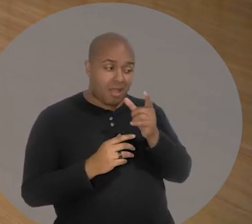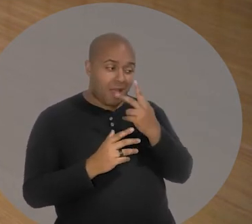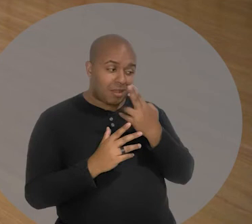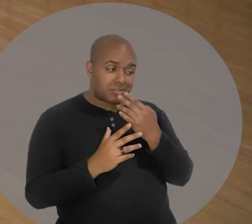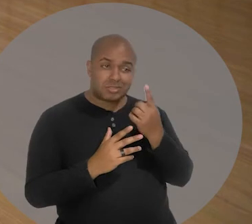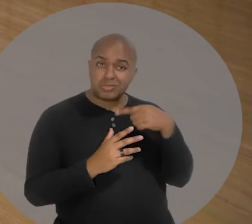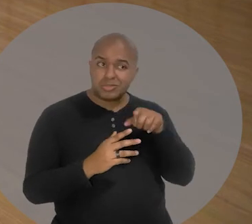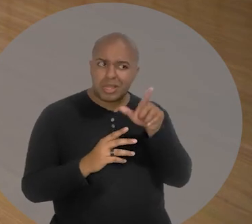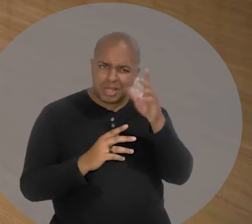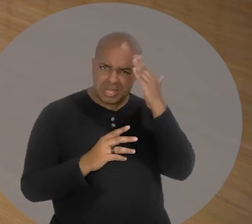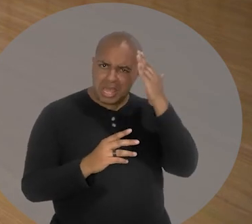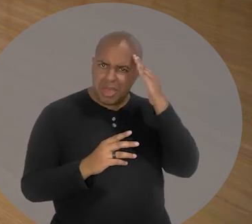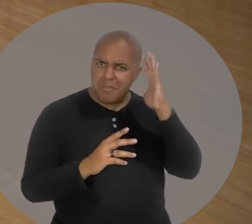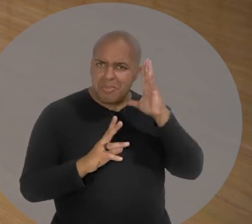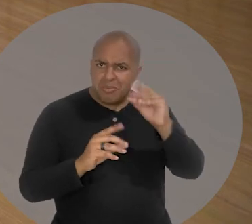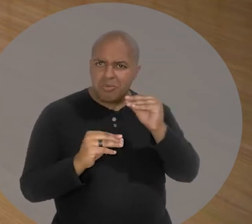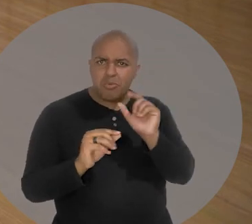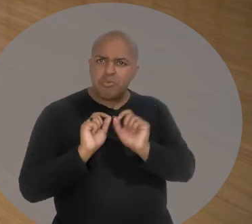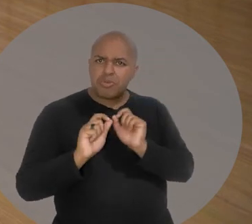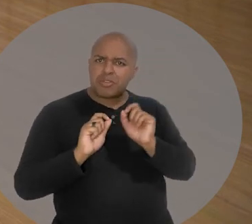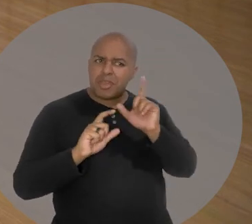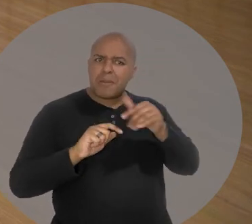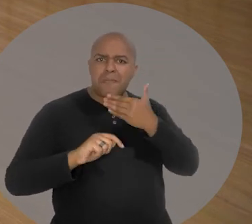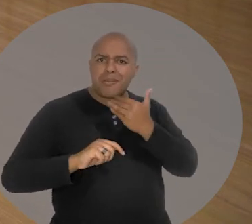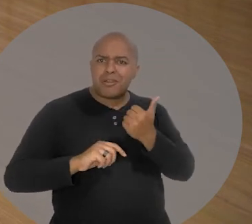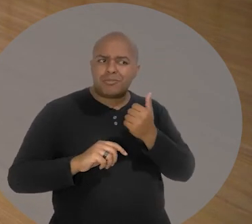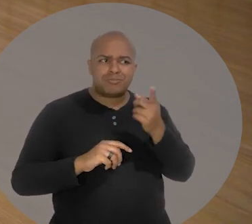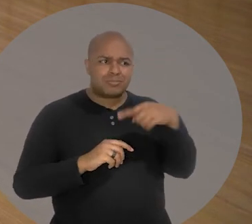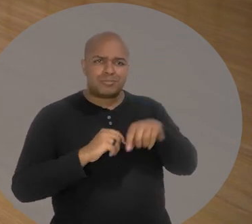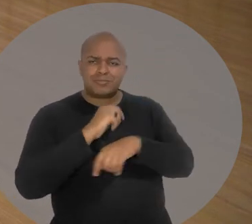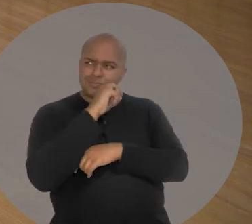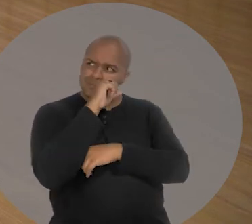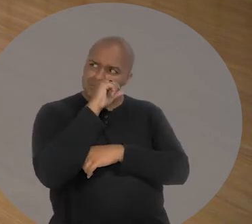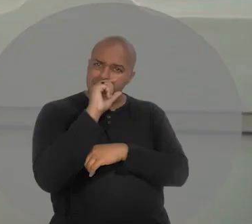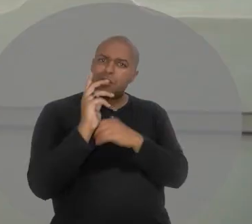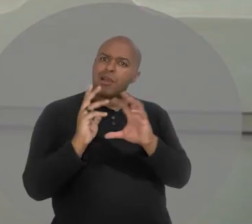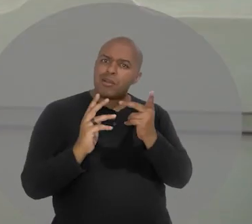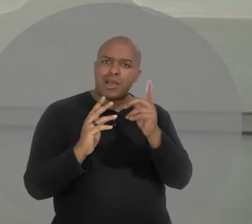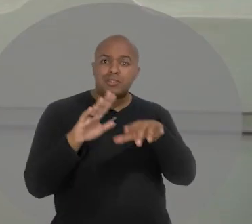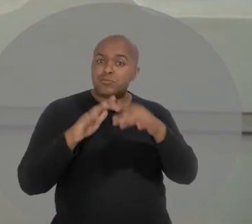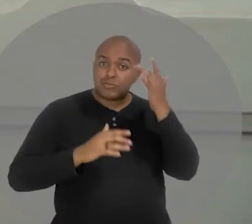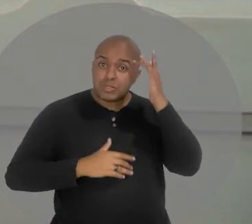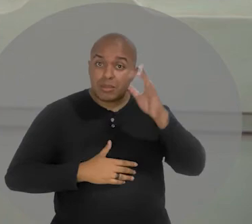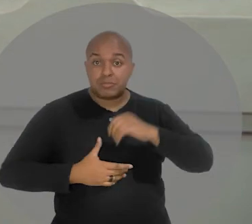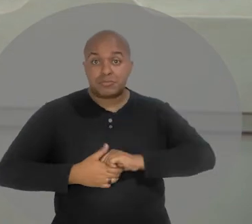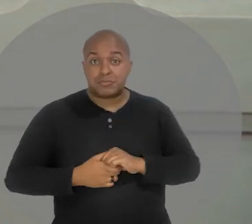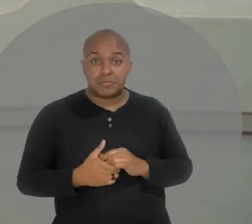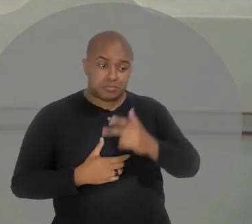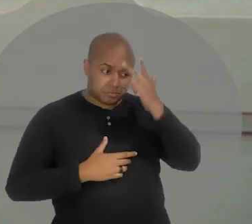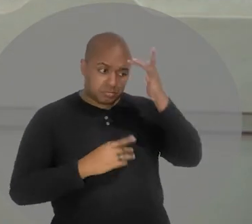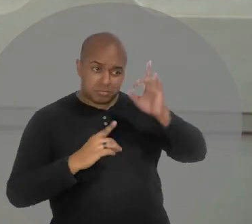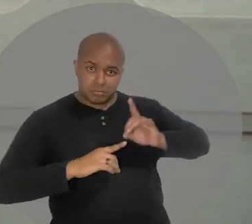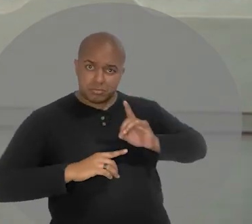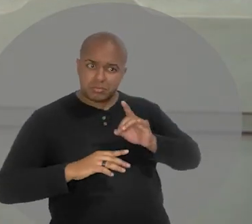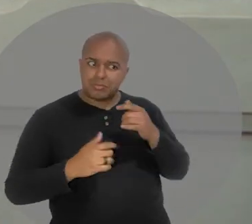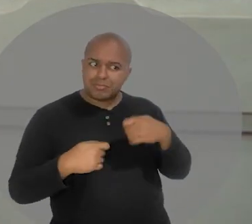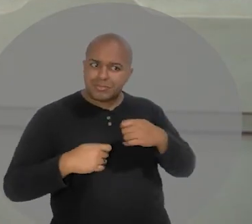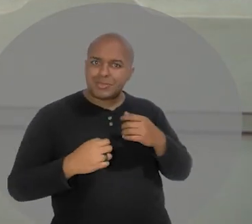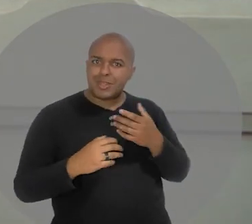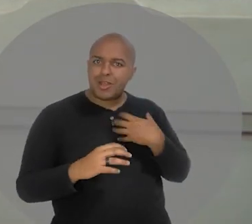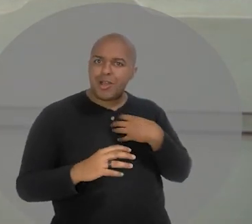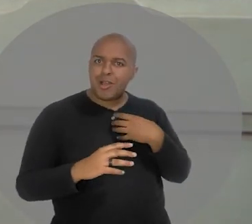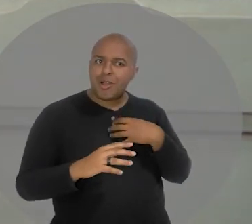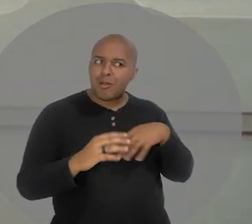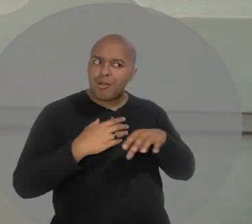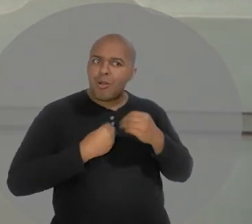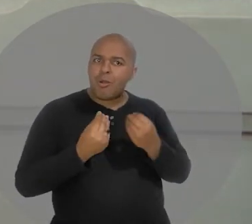elas sabem o que será melhor para nós, né? Acontece que elas não sabem. A pessoa com deficiência precisa estar